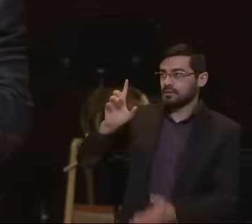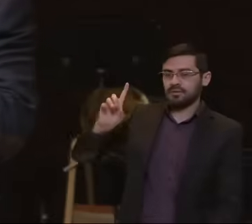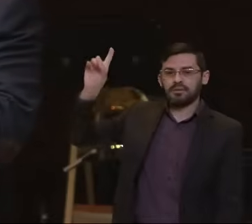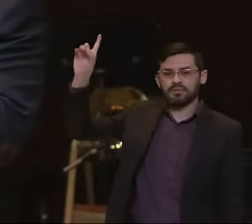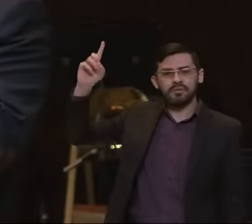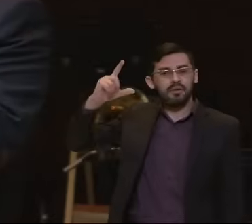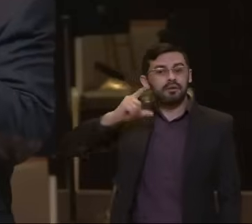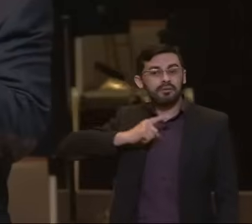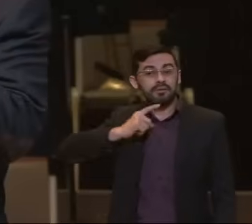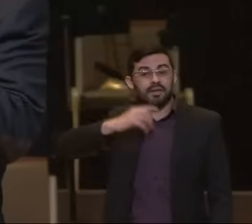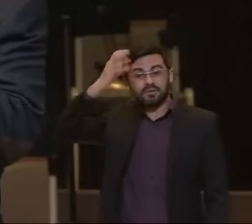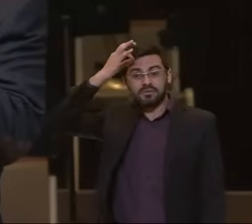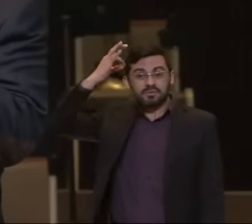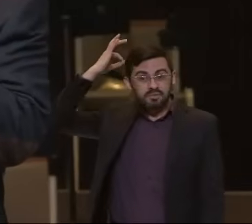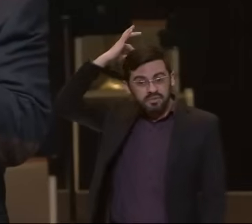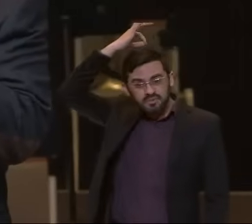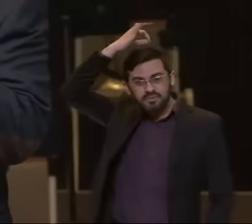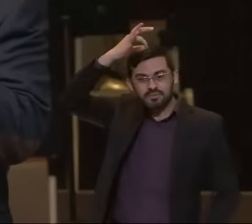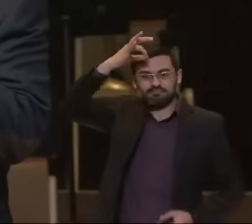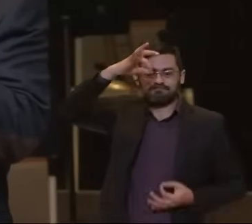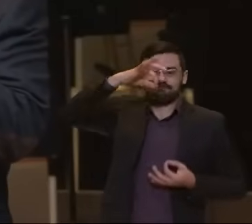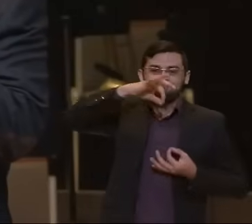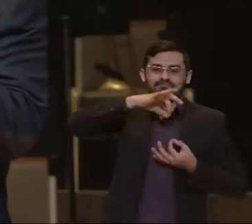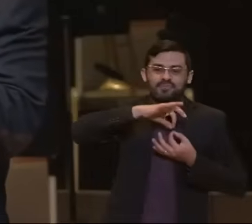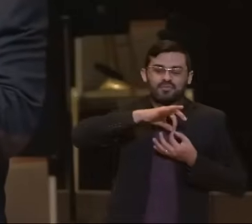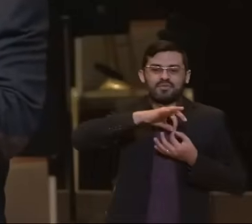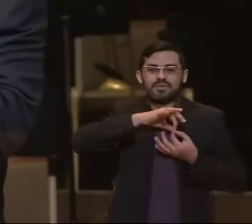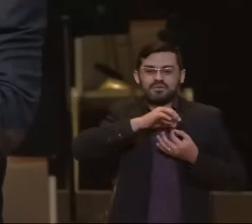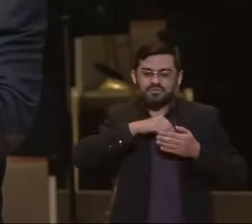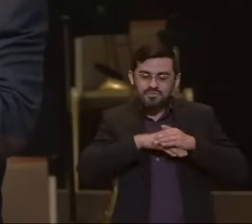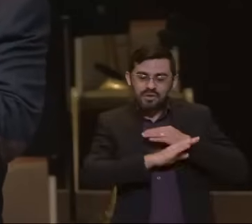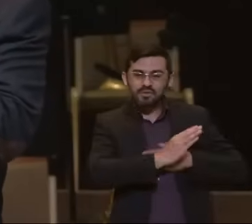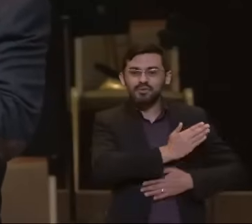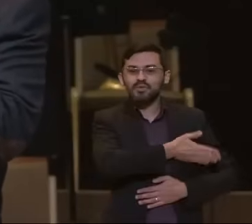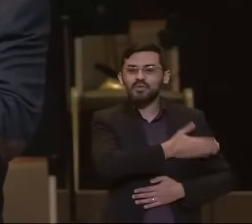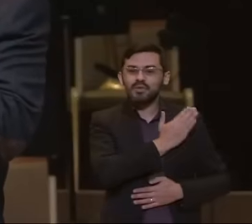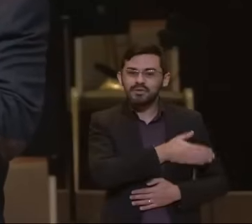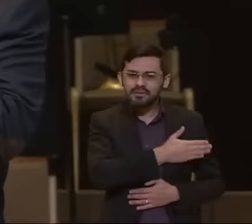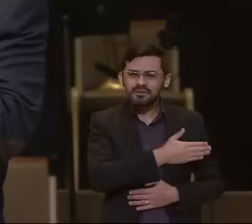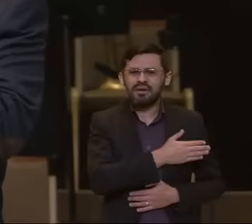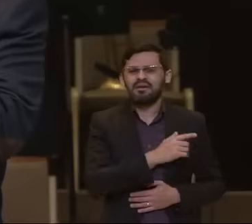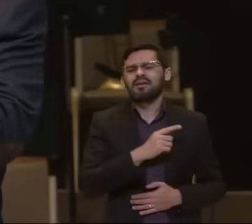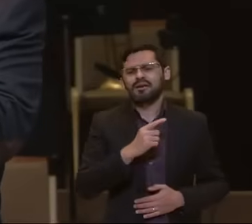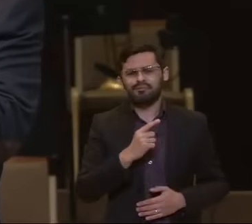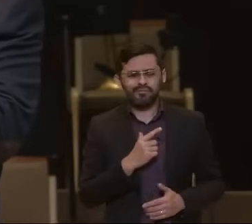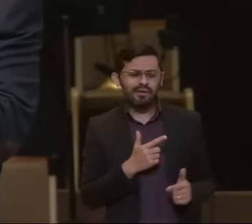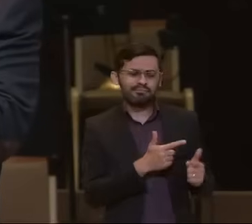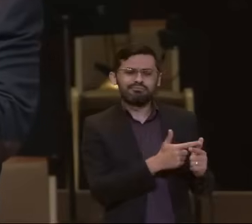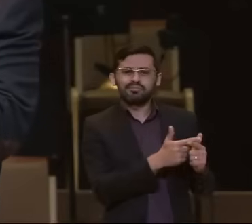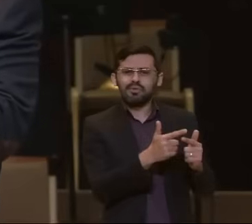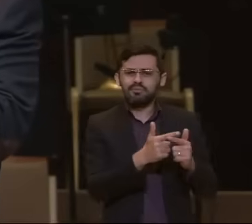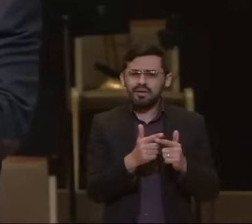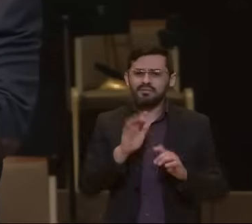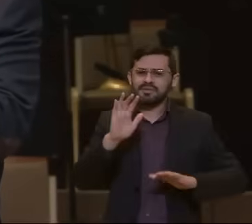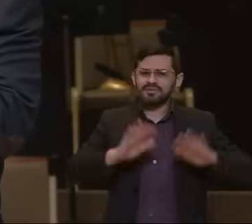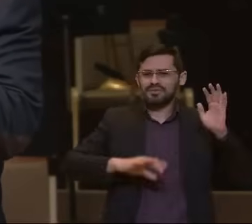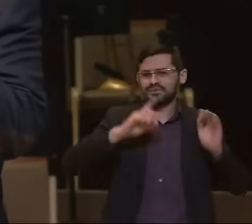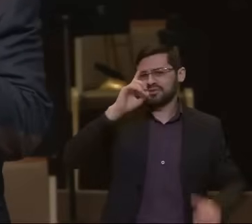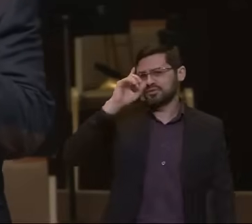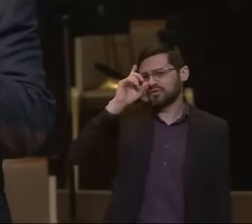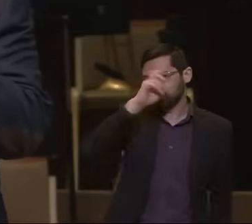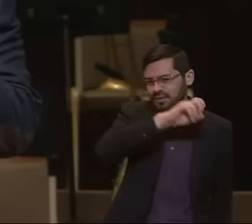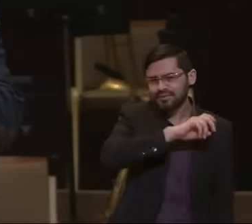Espírito Santo habitando o seu coração. É viver conflitos muito grandes,